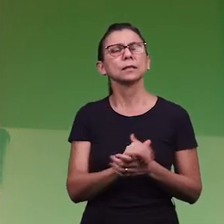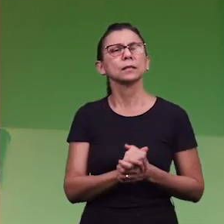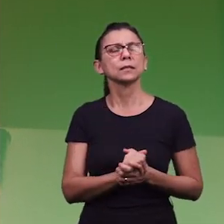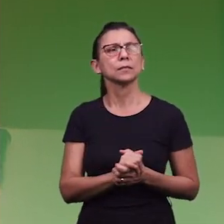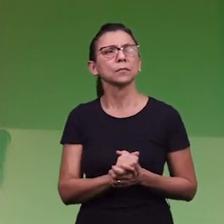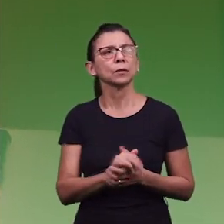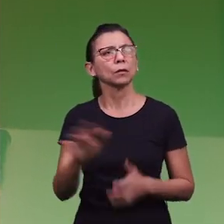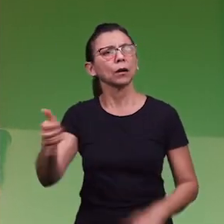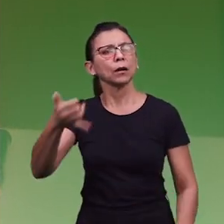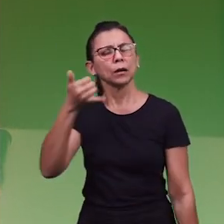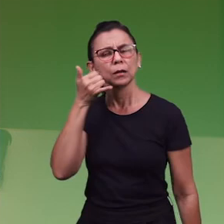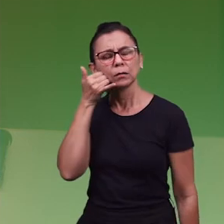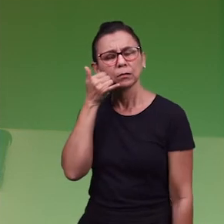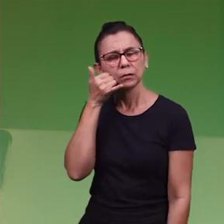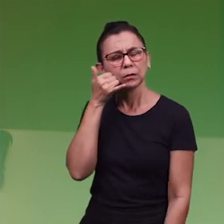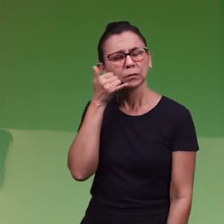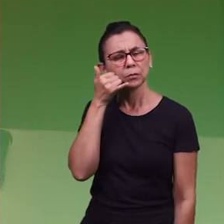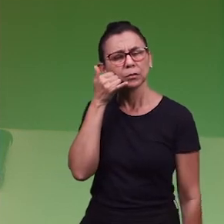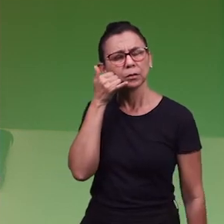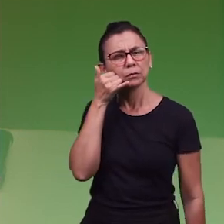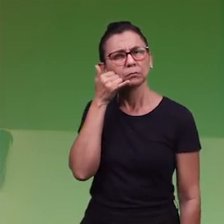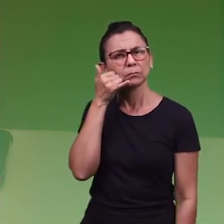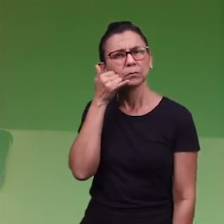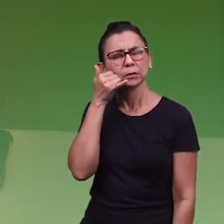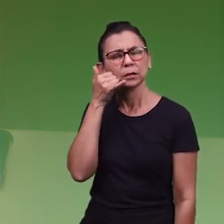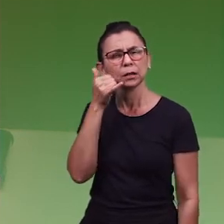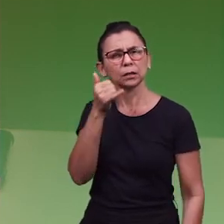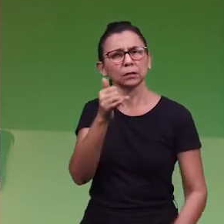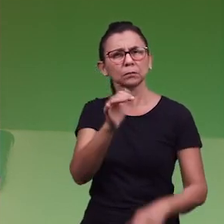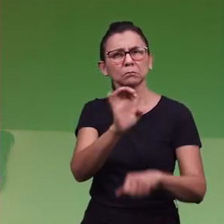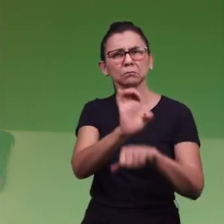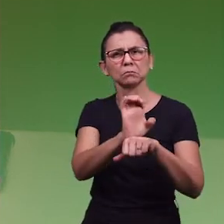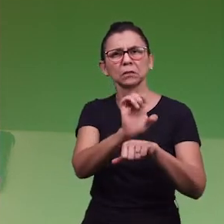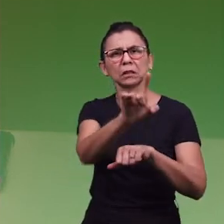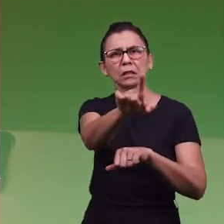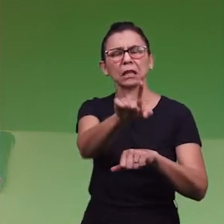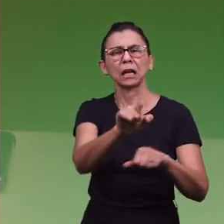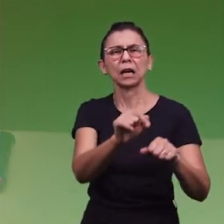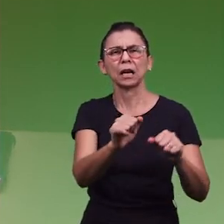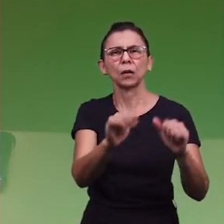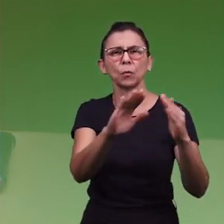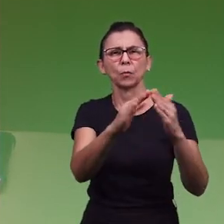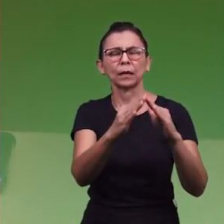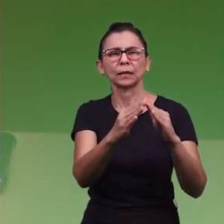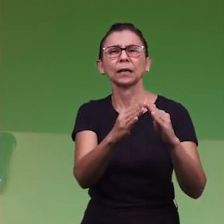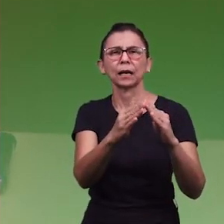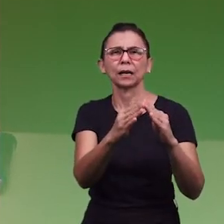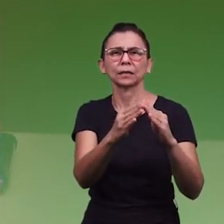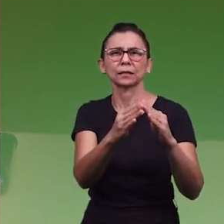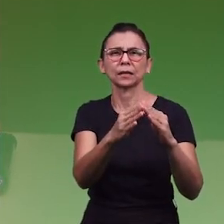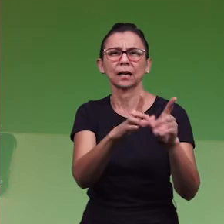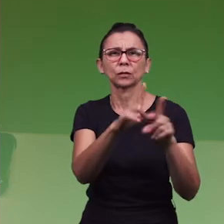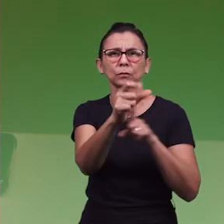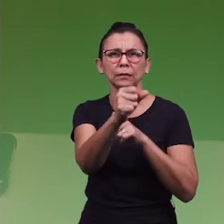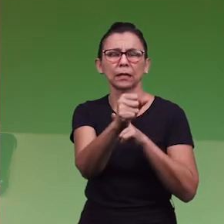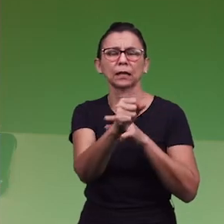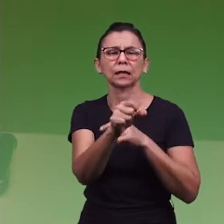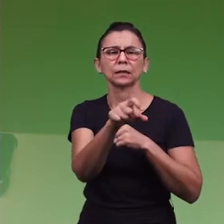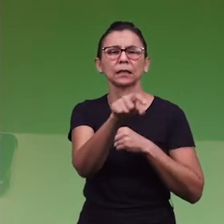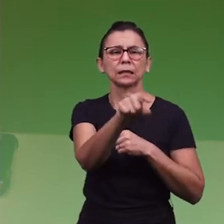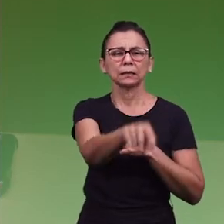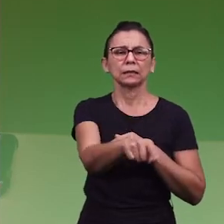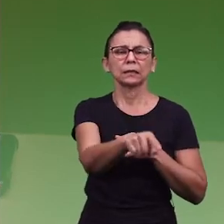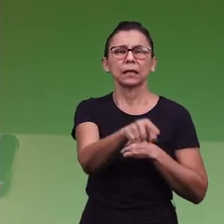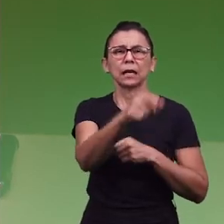um telefonema da vizinha lá do imóvel que ela tinha alugado. O imóvel estava invadido, ela não conseguia tirar a pessoa